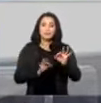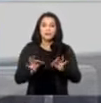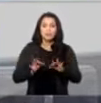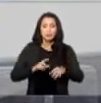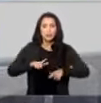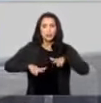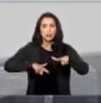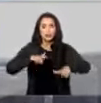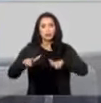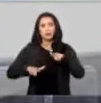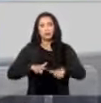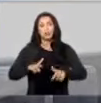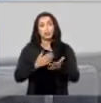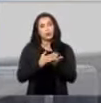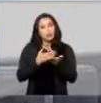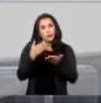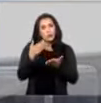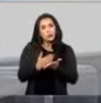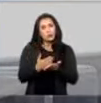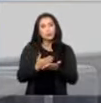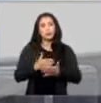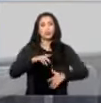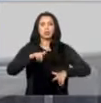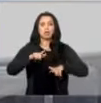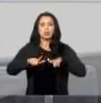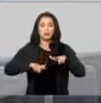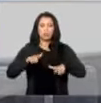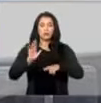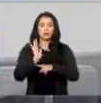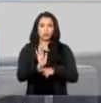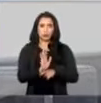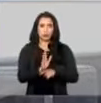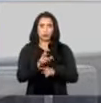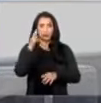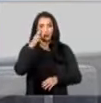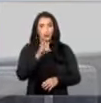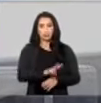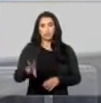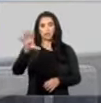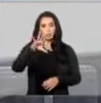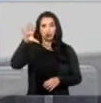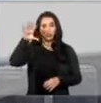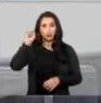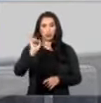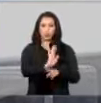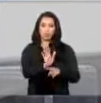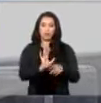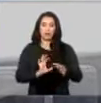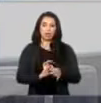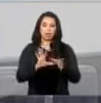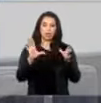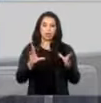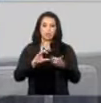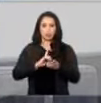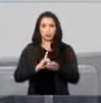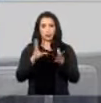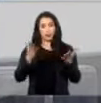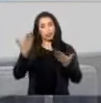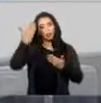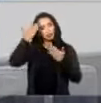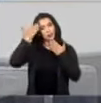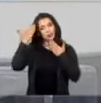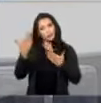aconteça lá no início, para que, de fato, a gente tenha um audiovisual brasileiro, um cinema livre e democrático. Agradeço